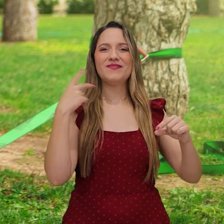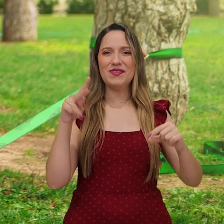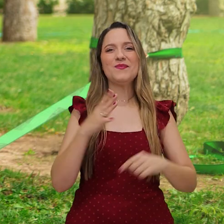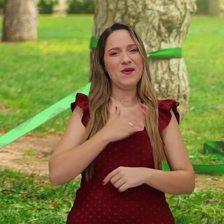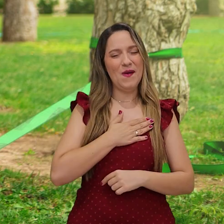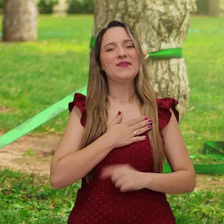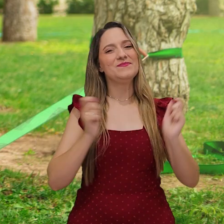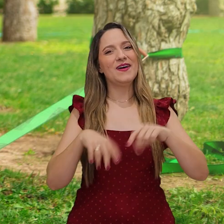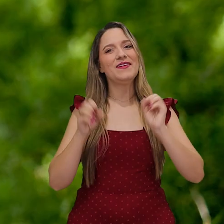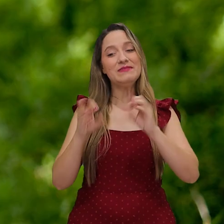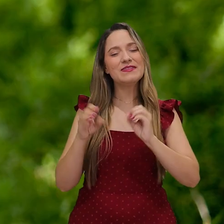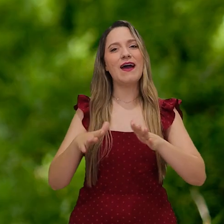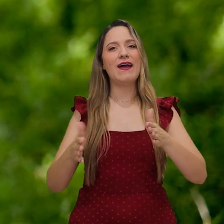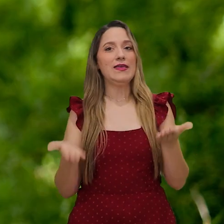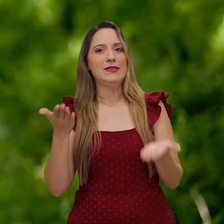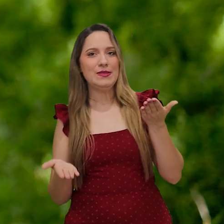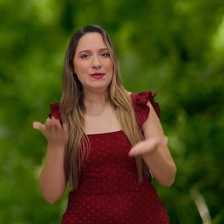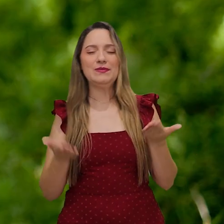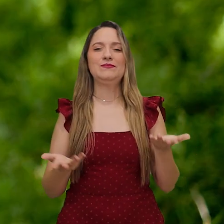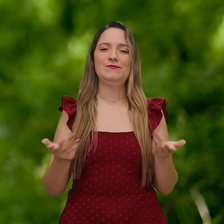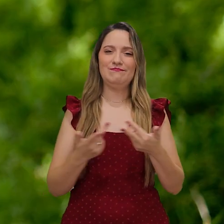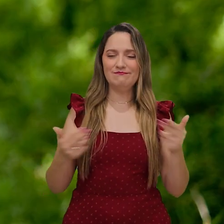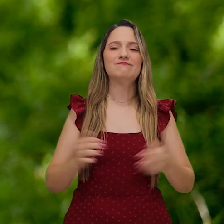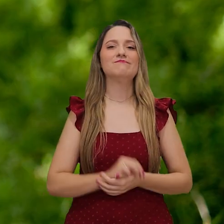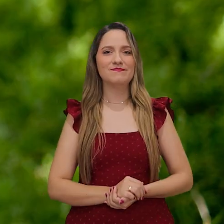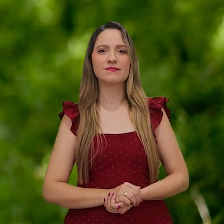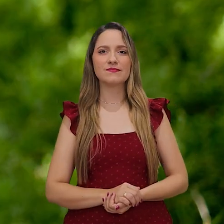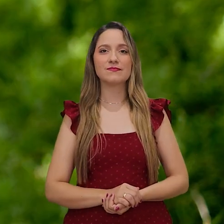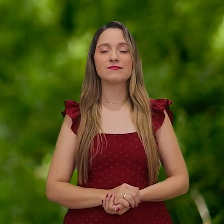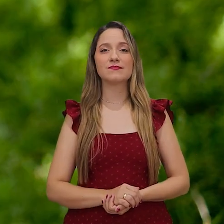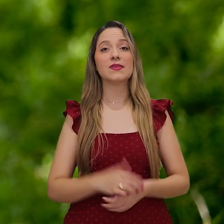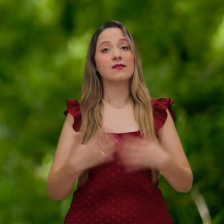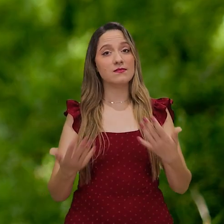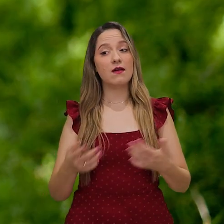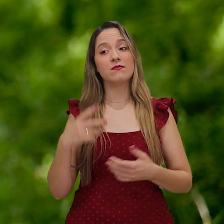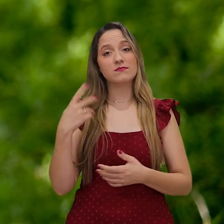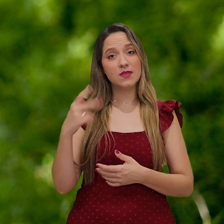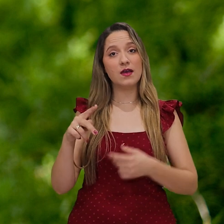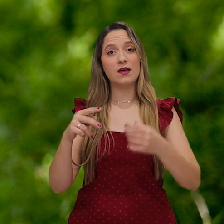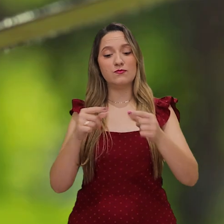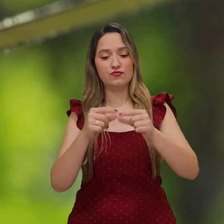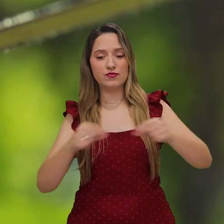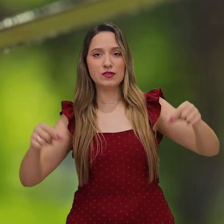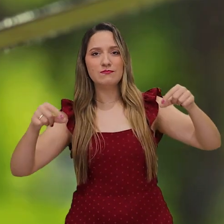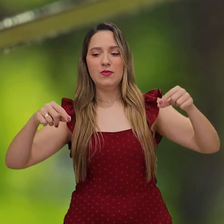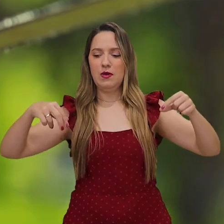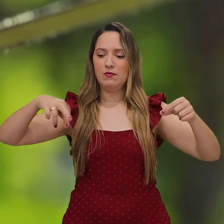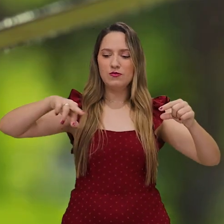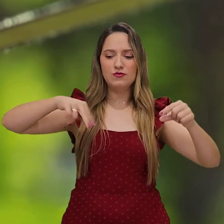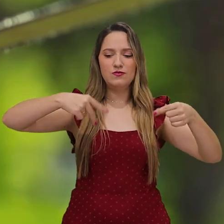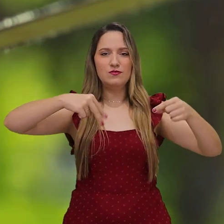corda bamba. O slackline ele é um equipamento que ele não é tão caro, né, que a escola pode ter, né,